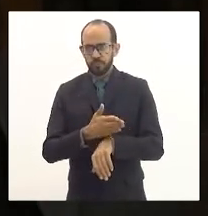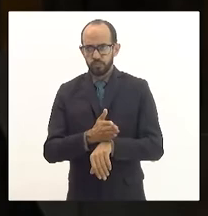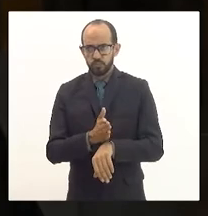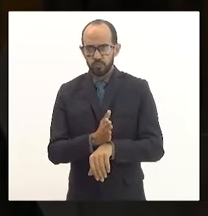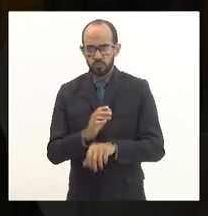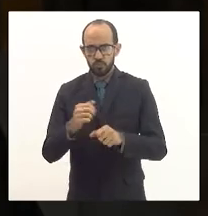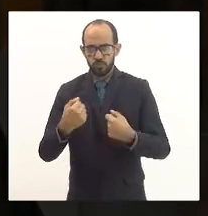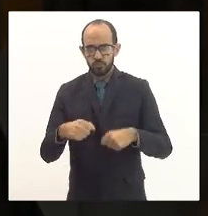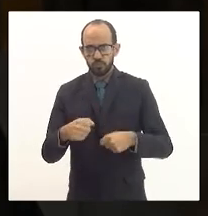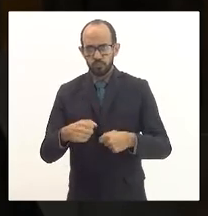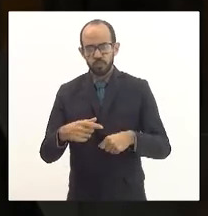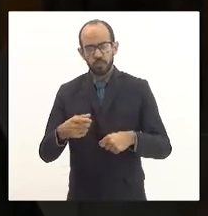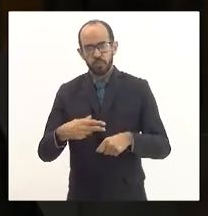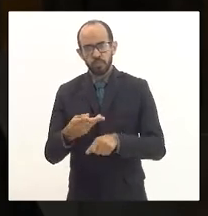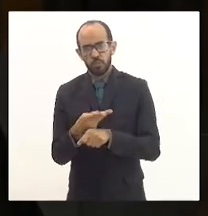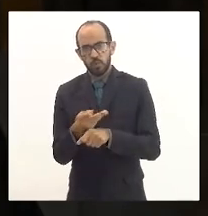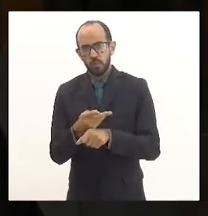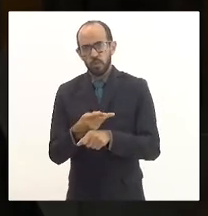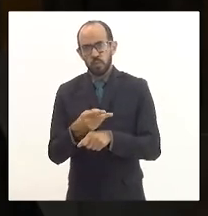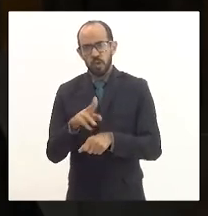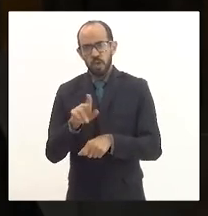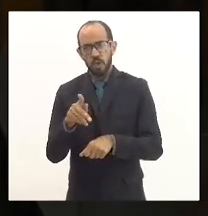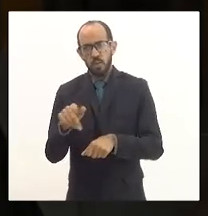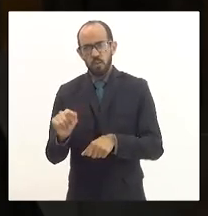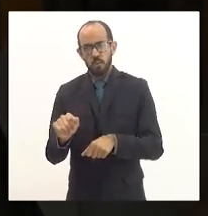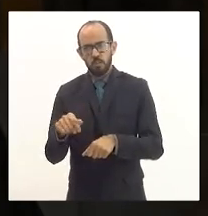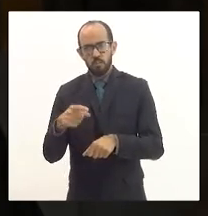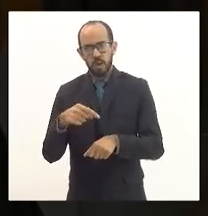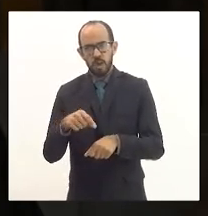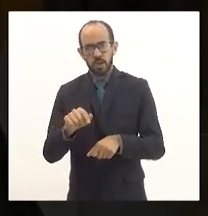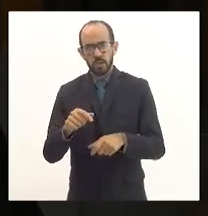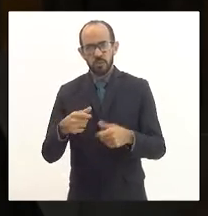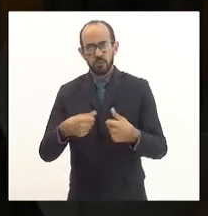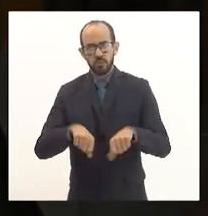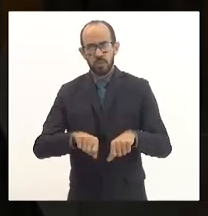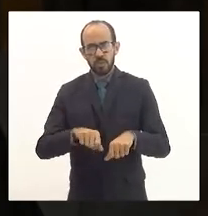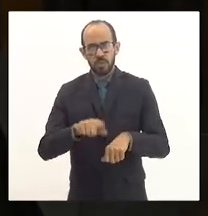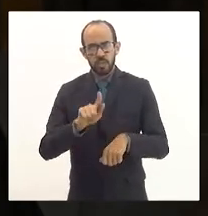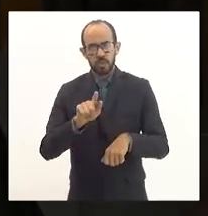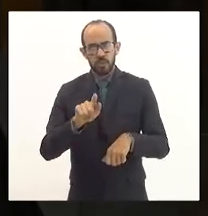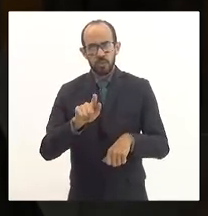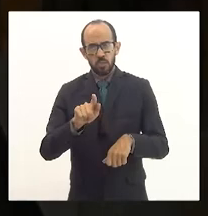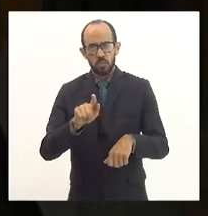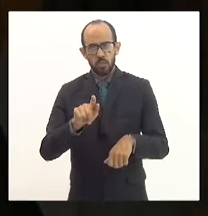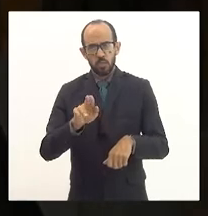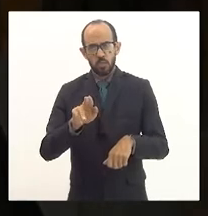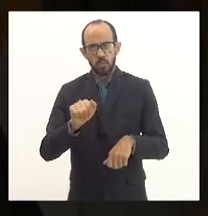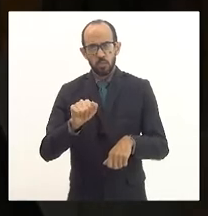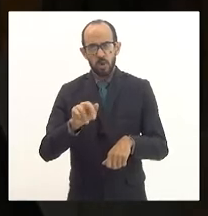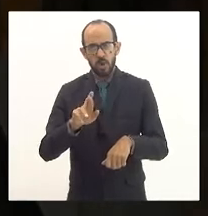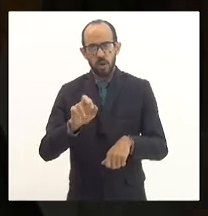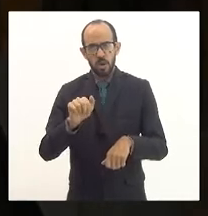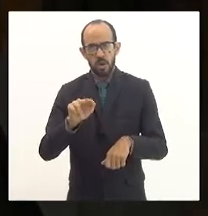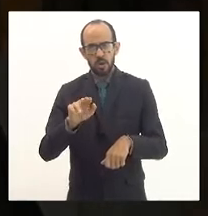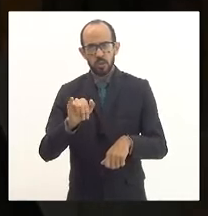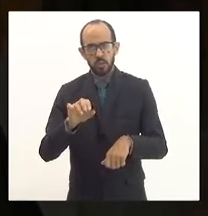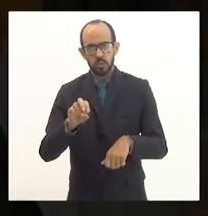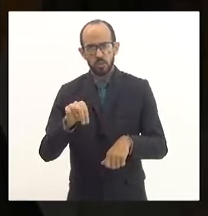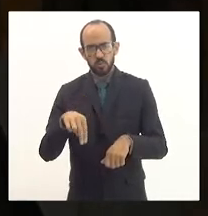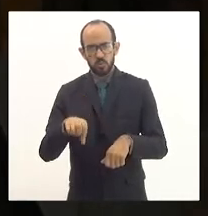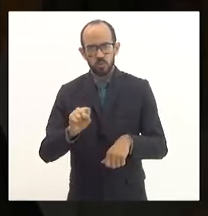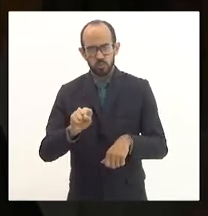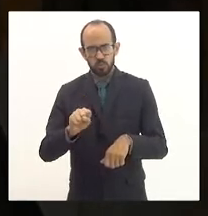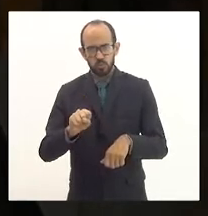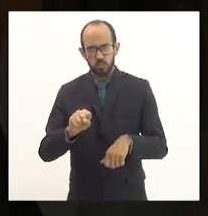do Estado naquele município que a UPA a outra que fica em Guarulhos eu sou a prova viva e duas horas que eu fiquei lá